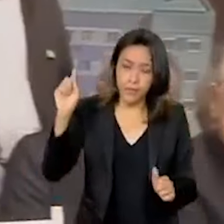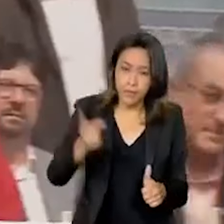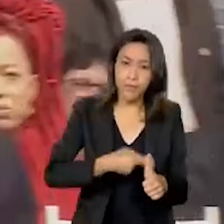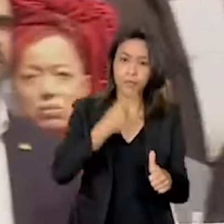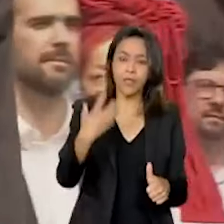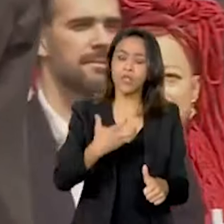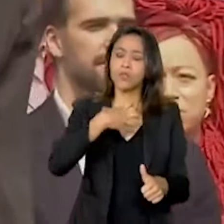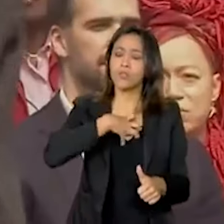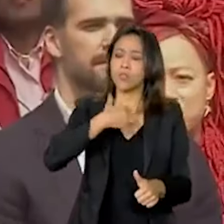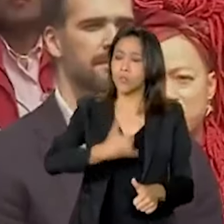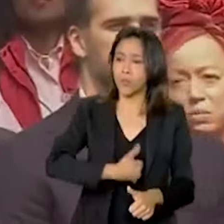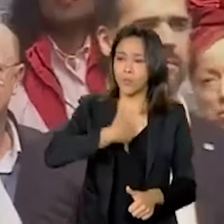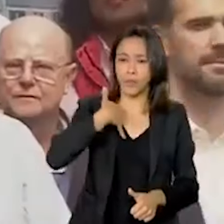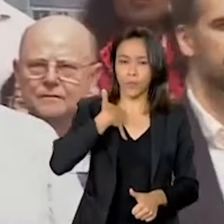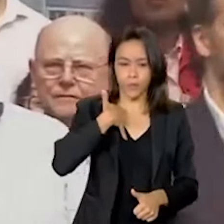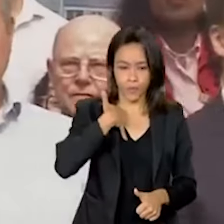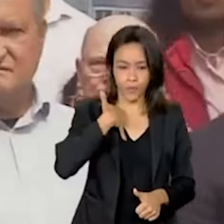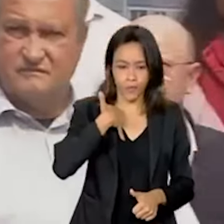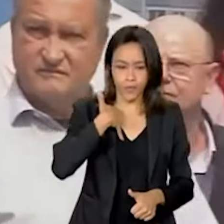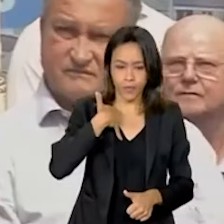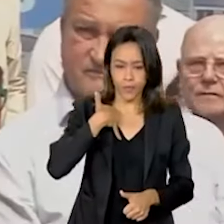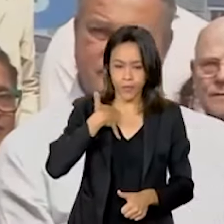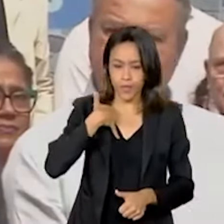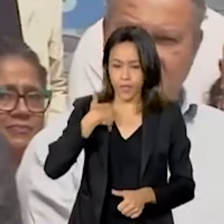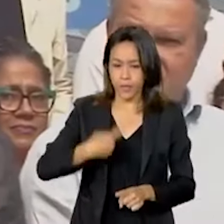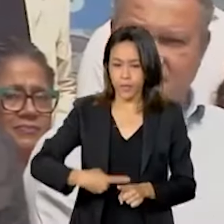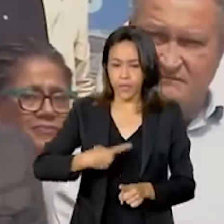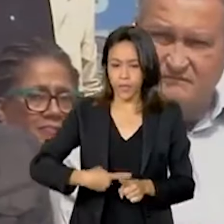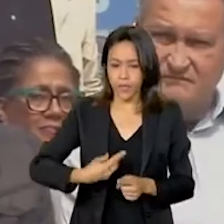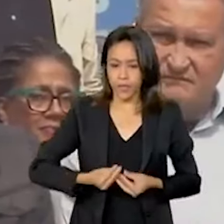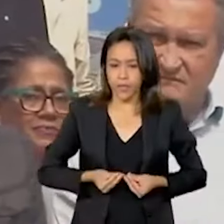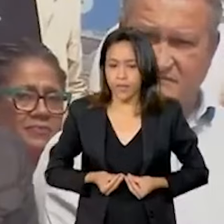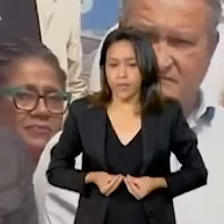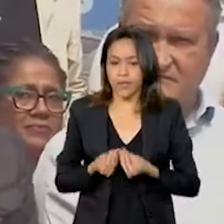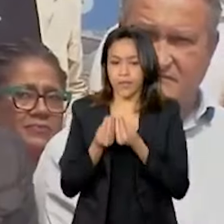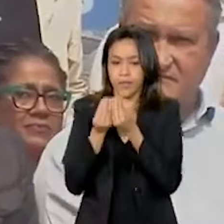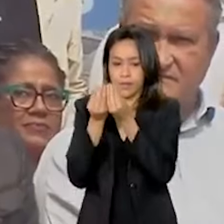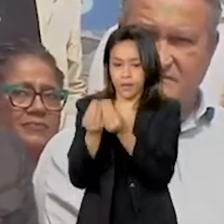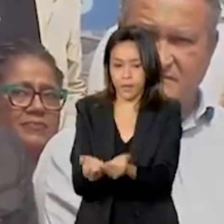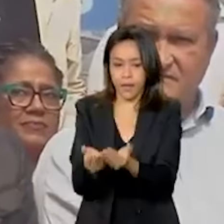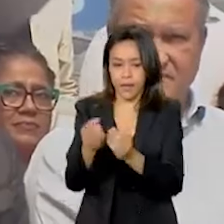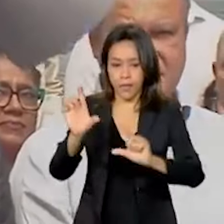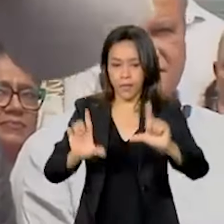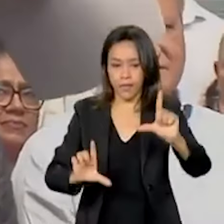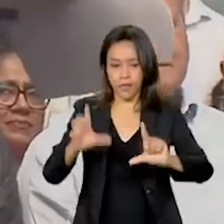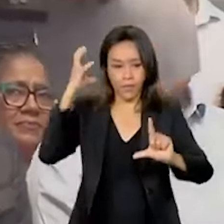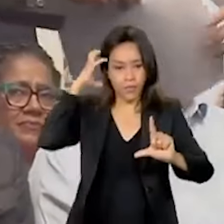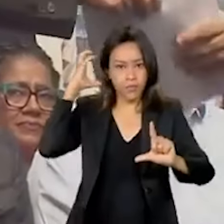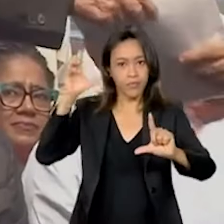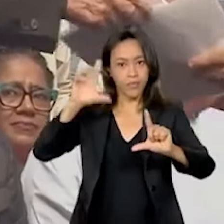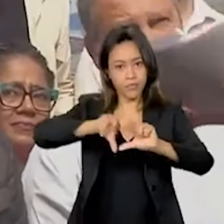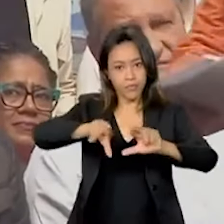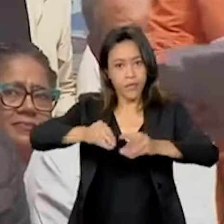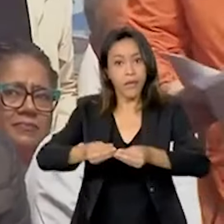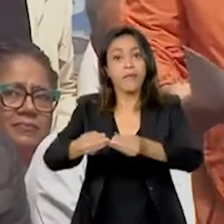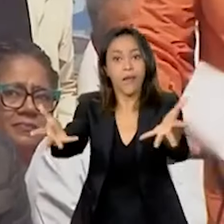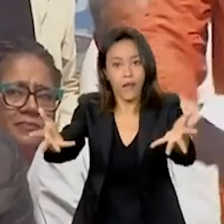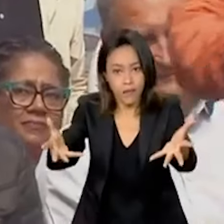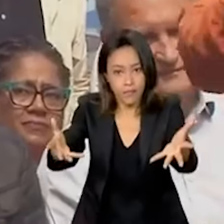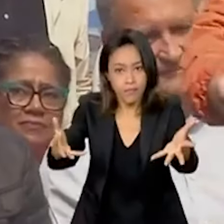tenho orgulho. Pimenta, você tem que entregar para a imprensa todas as coisas que já foram feitas nesse Estado.